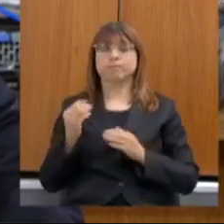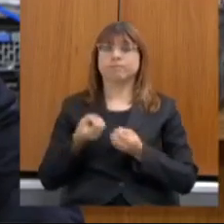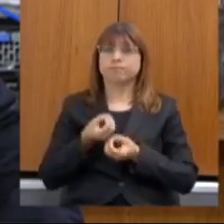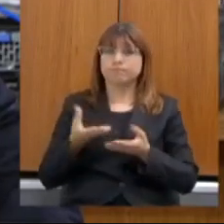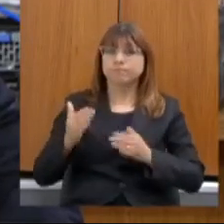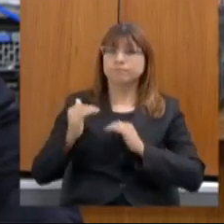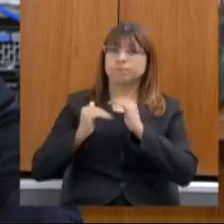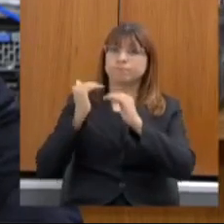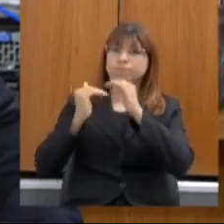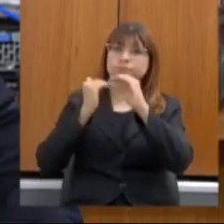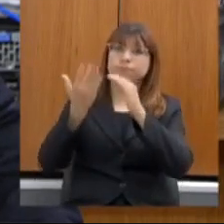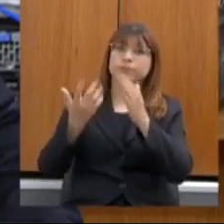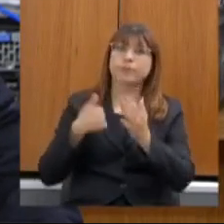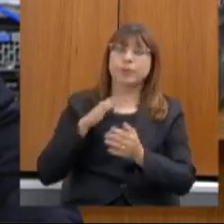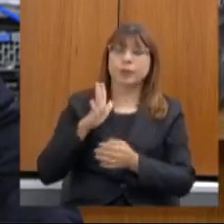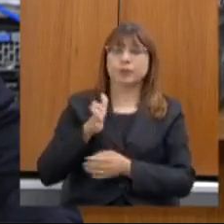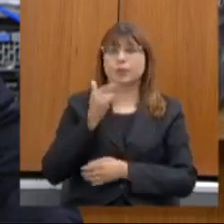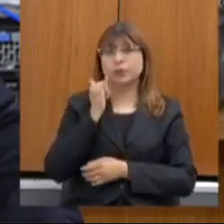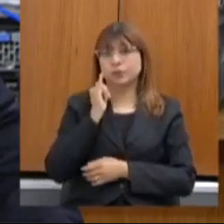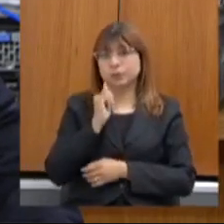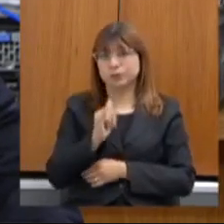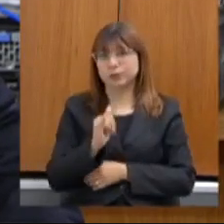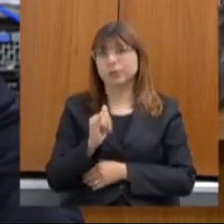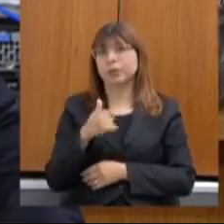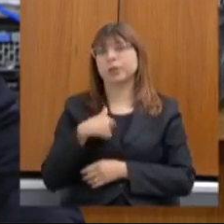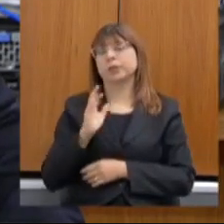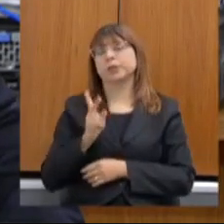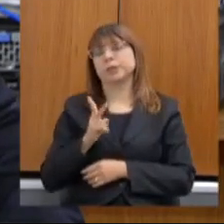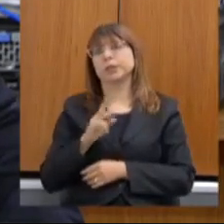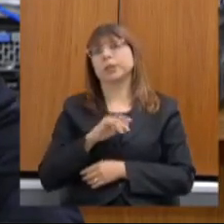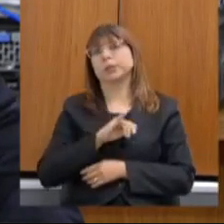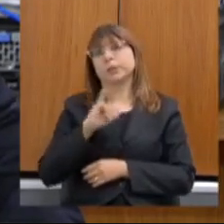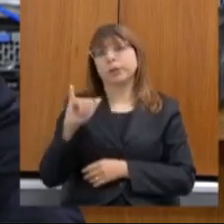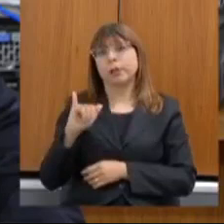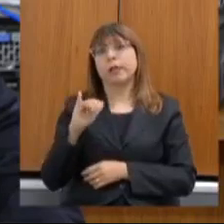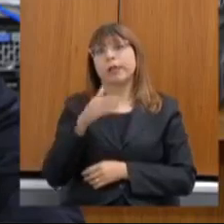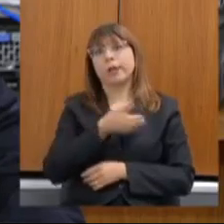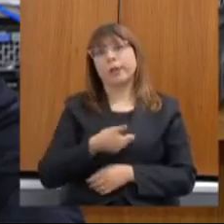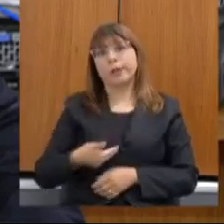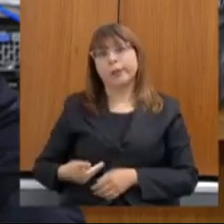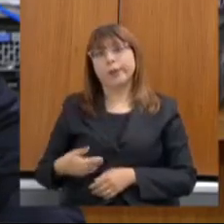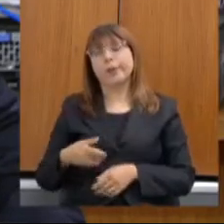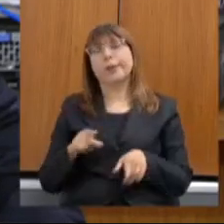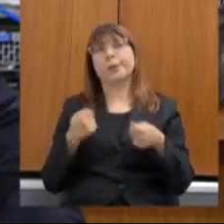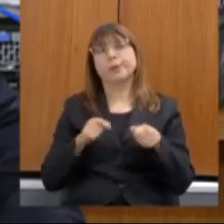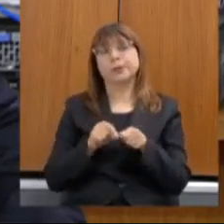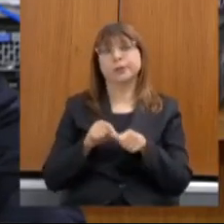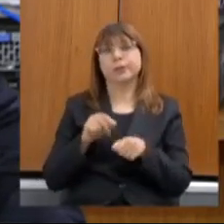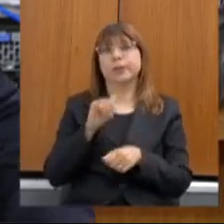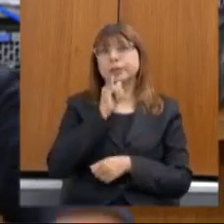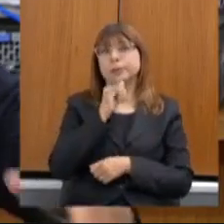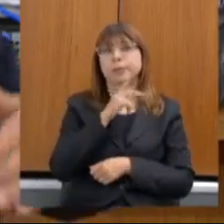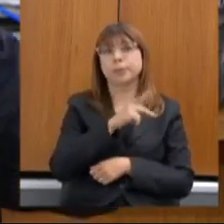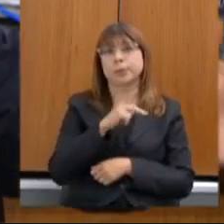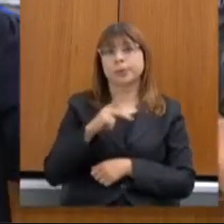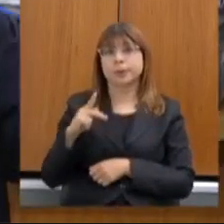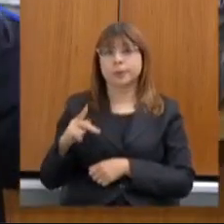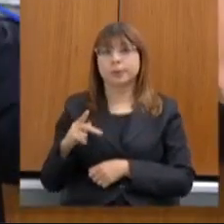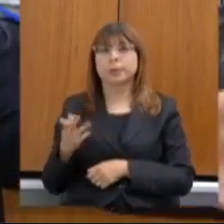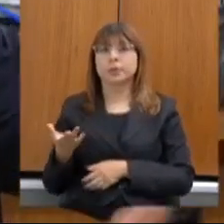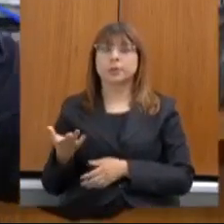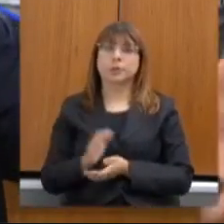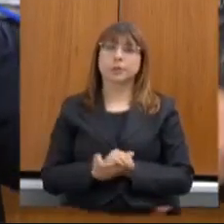desenvolvimento Eu já falei na rpt com o governador Sei lá tinha que fazer uma ppp com se